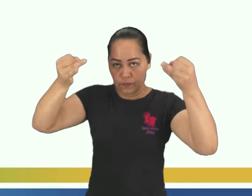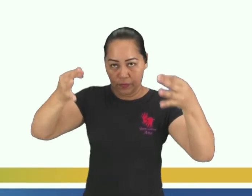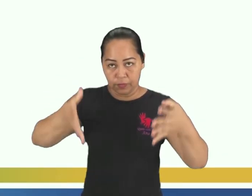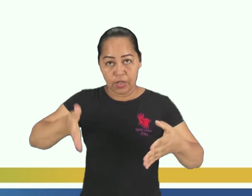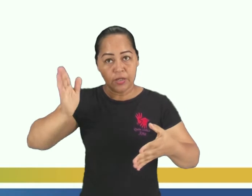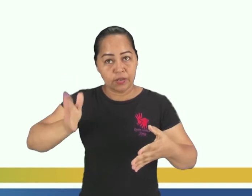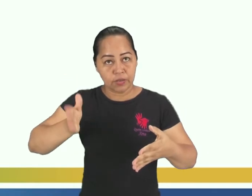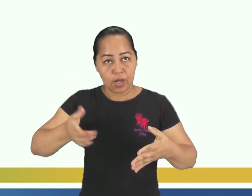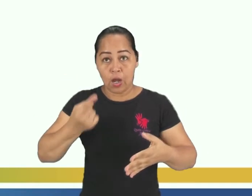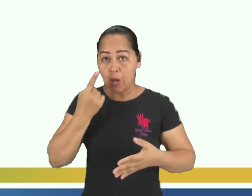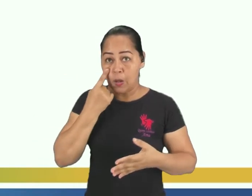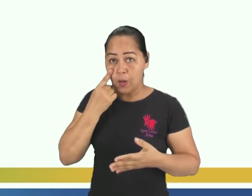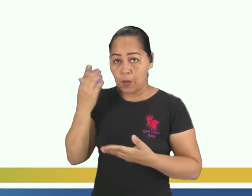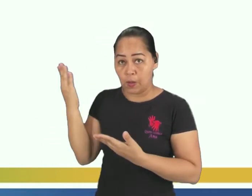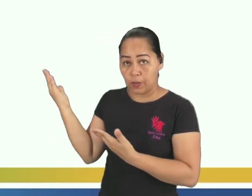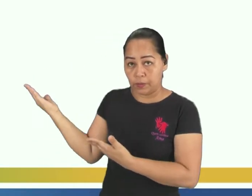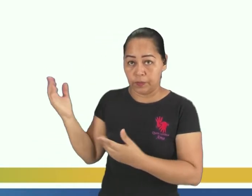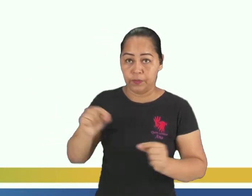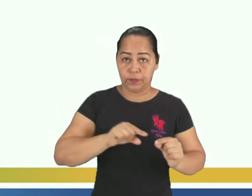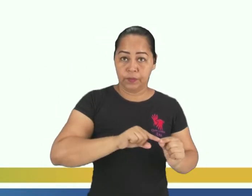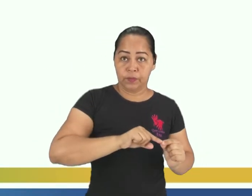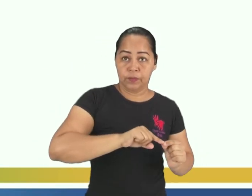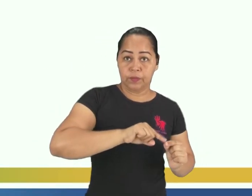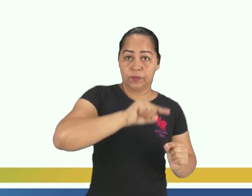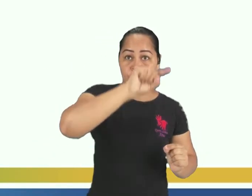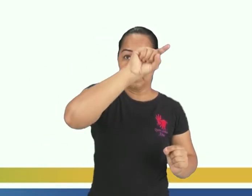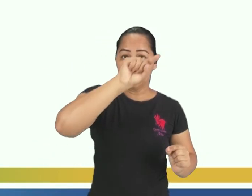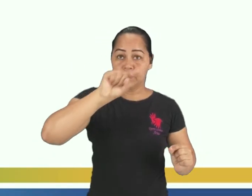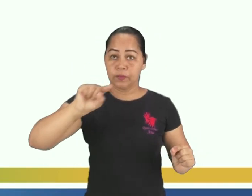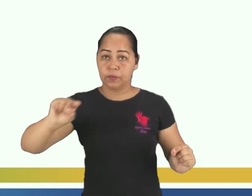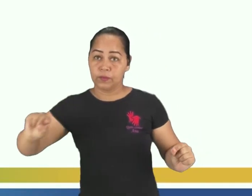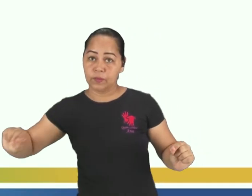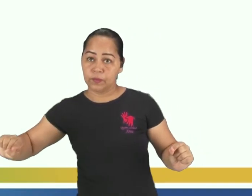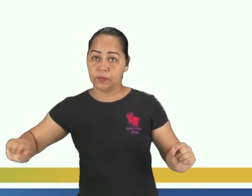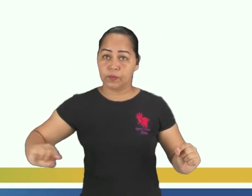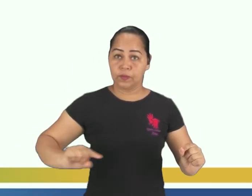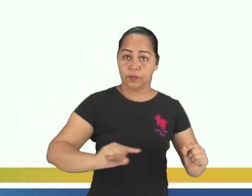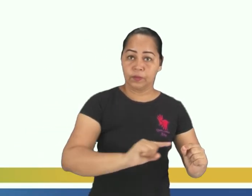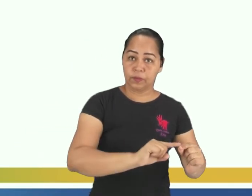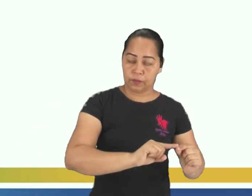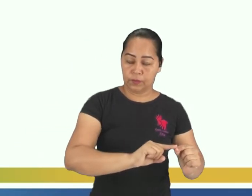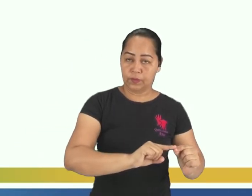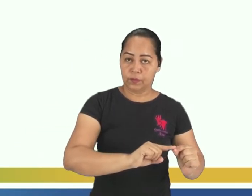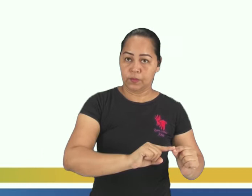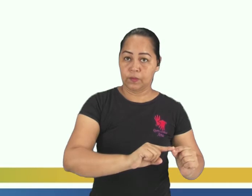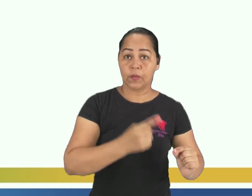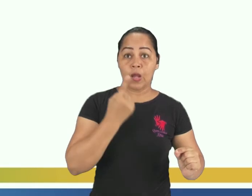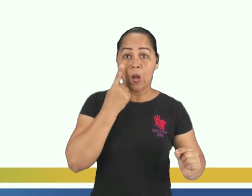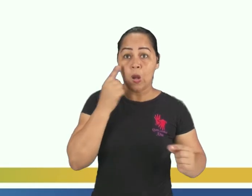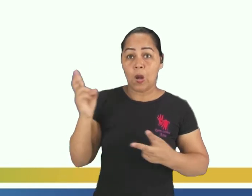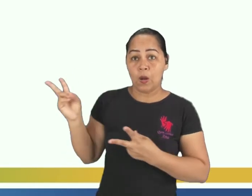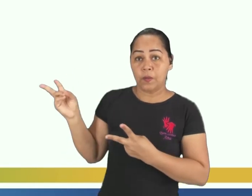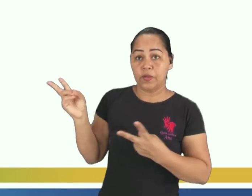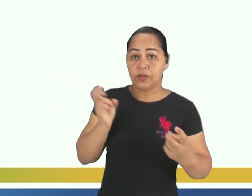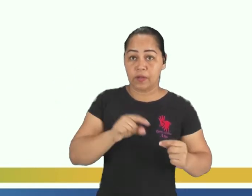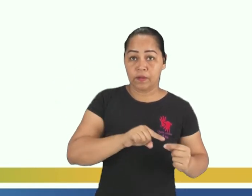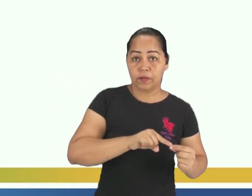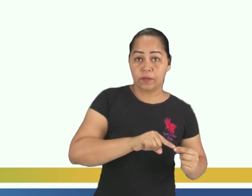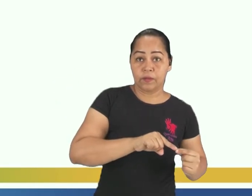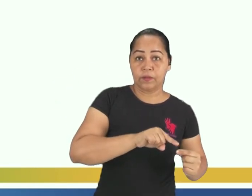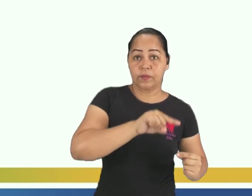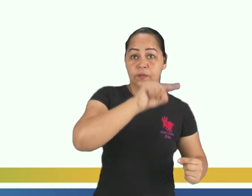dimensões indicadas na nossa figura. A figura apareceu aí para você agora. Então, observe que para cobrir a